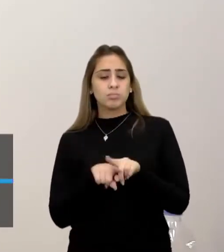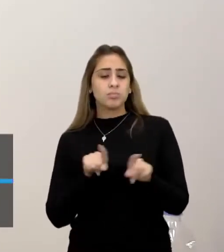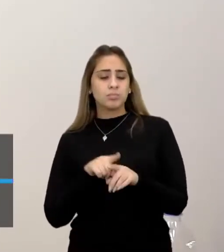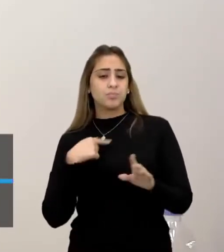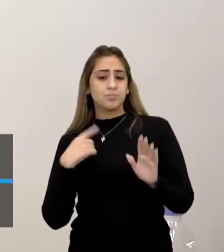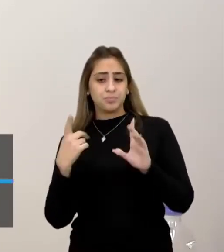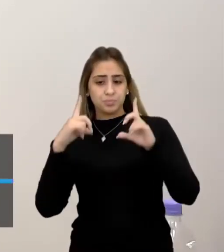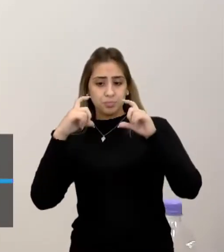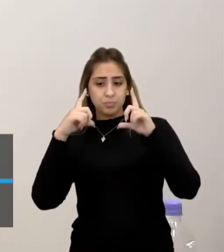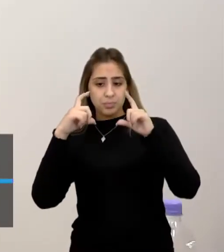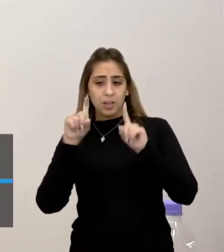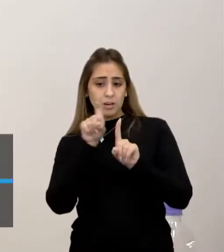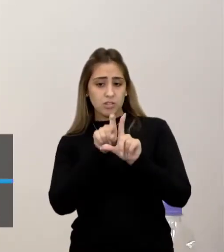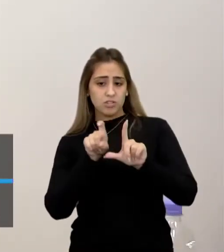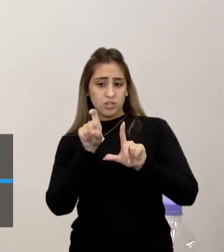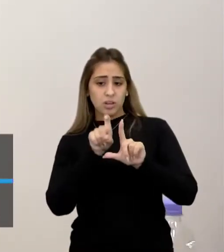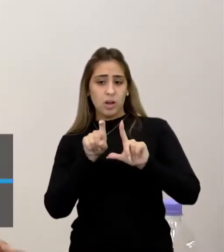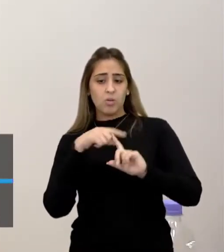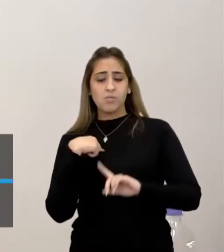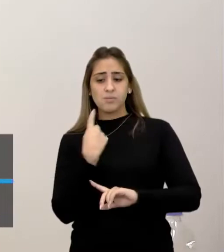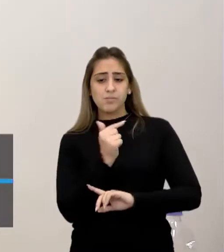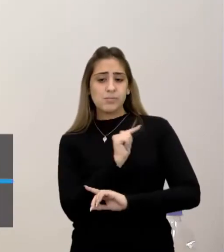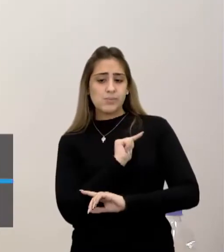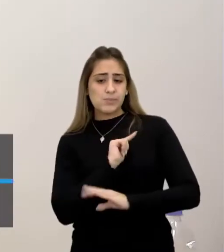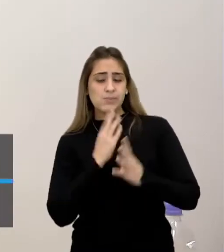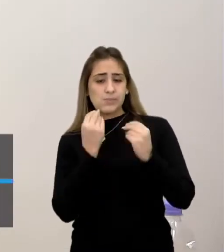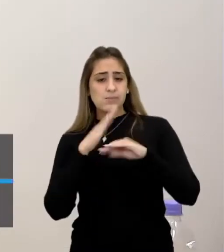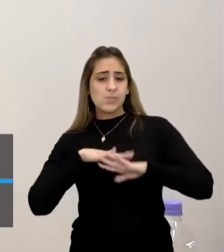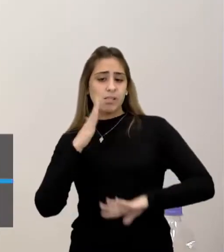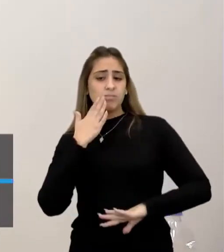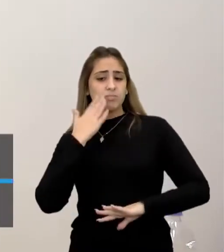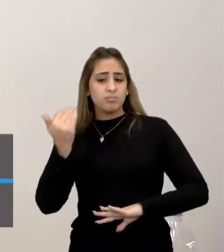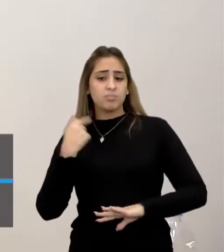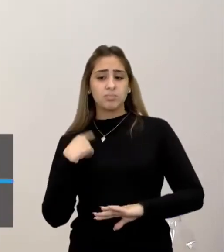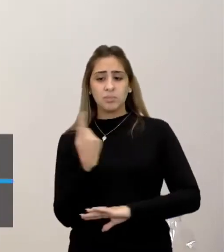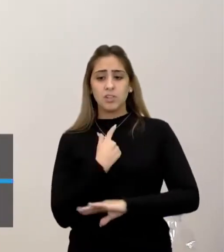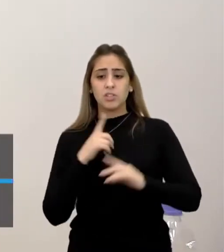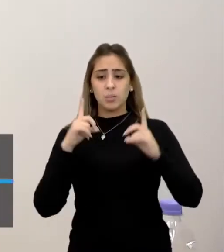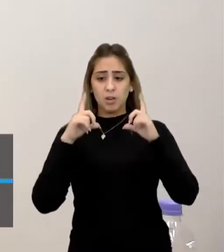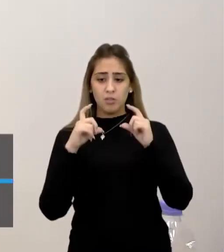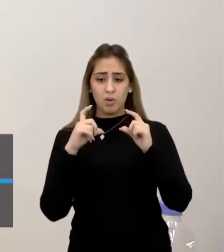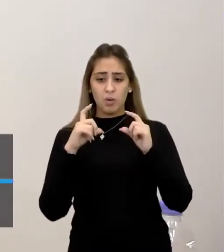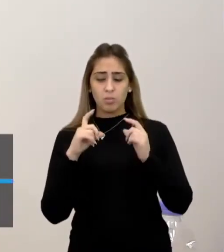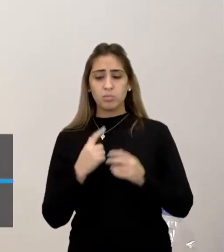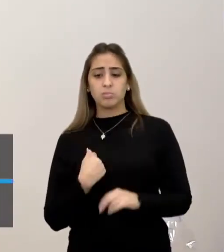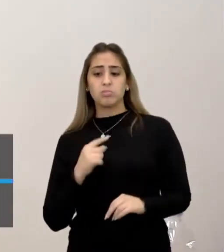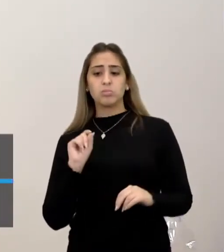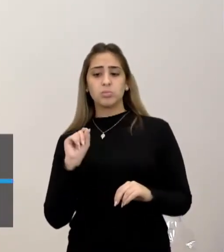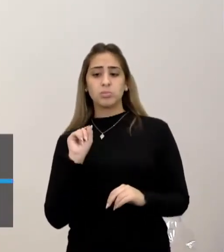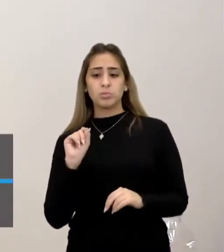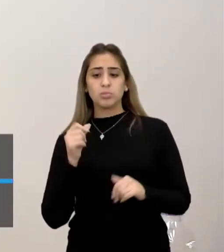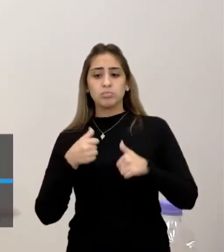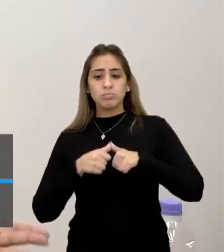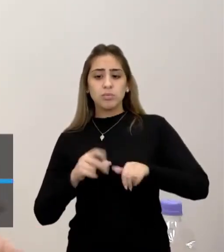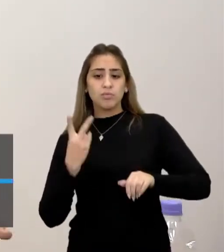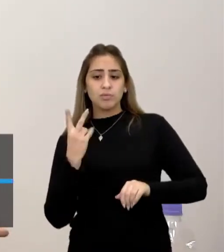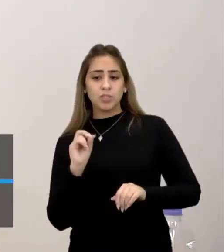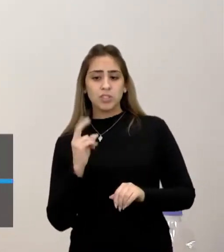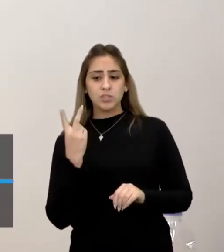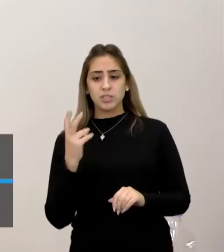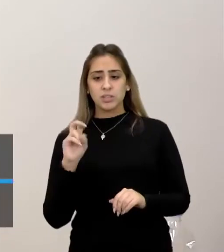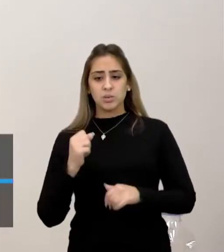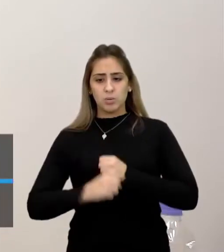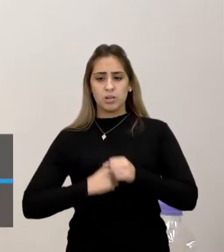com a máquina digital, né, a gente tem muito mais facilidade para tirar uma foto do que era 20, 25